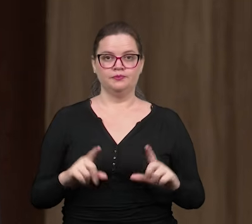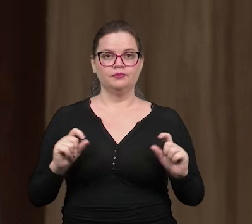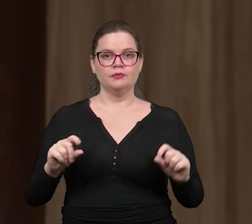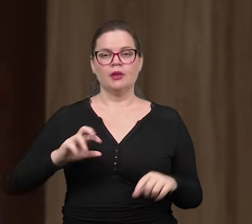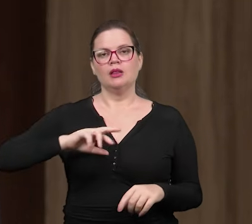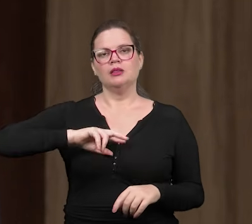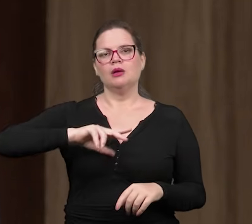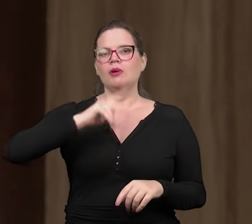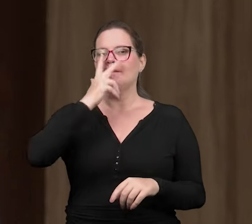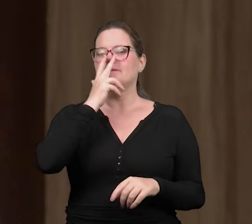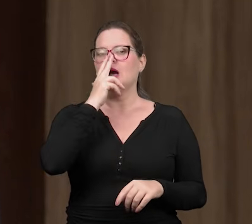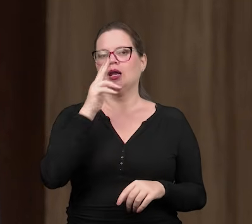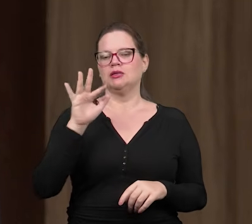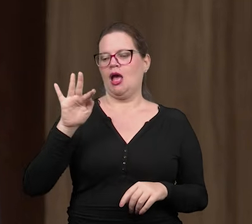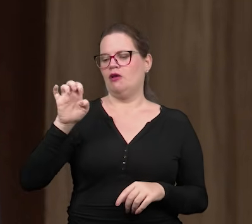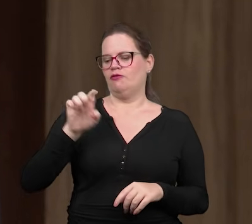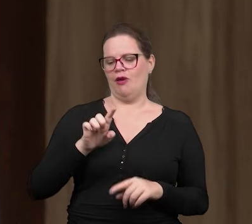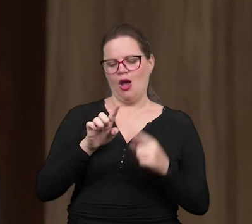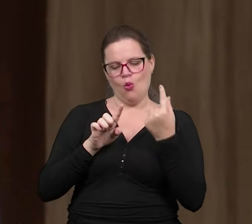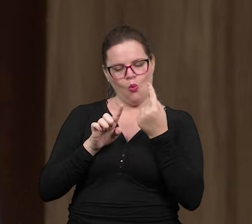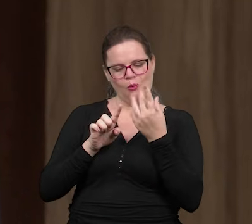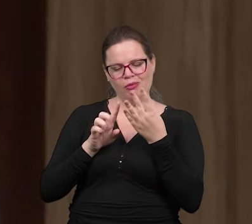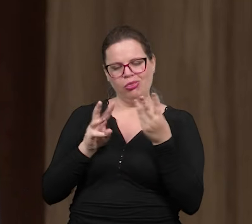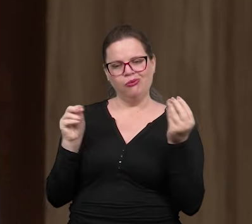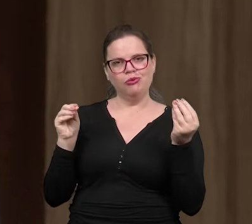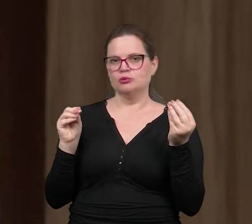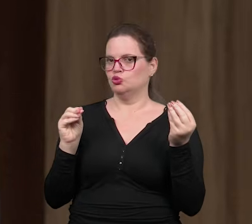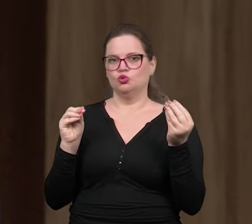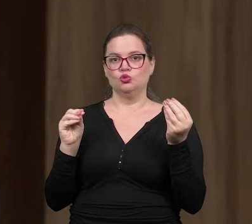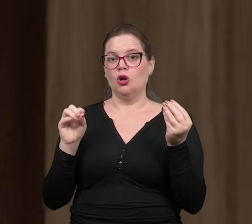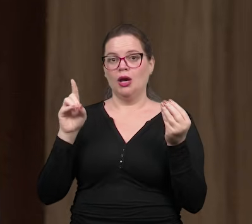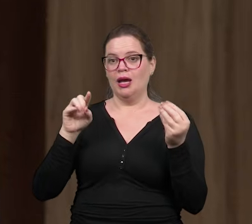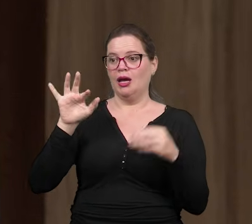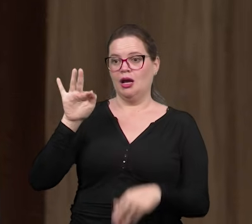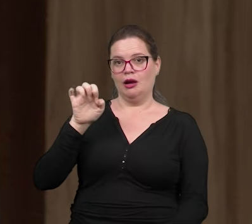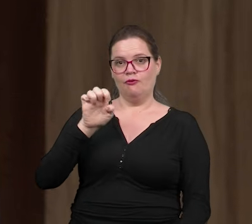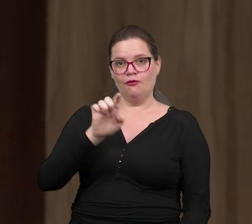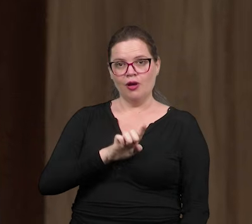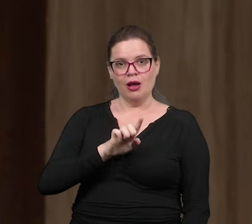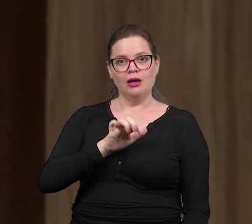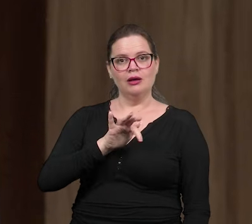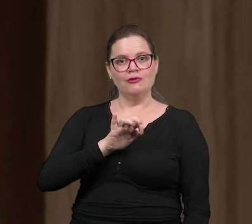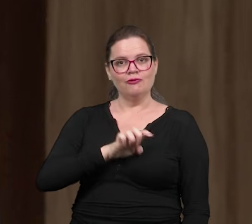bem passageiro, né? É um bem eterno que Deus